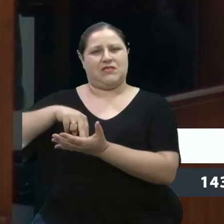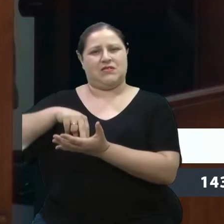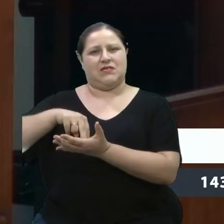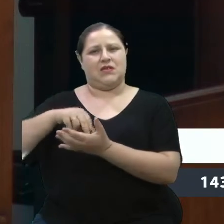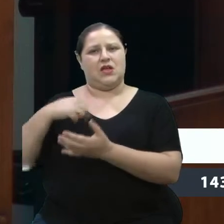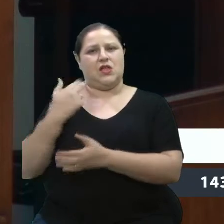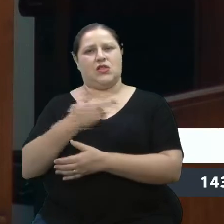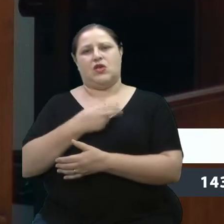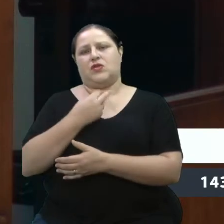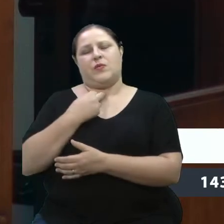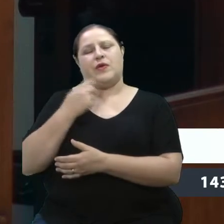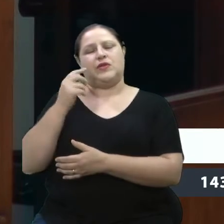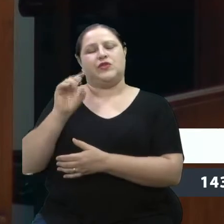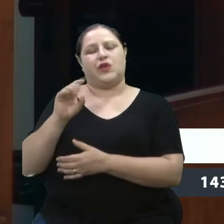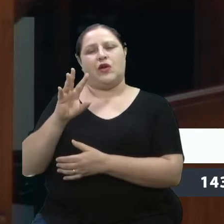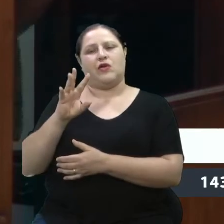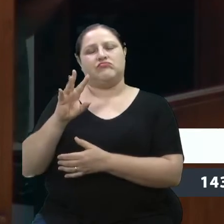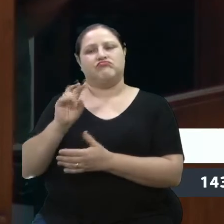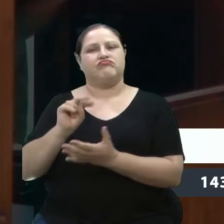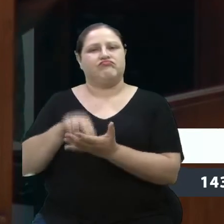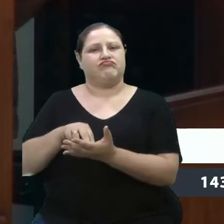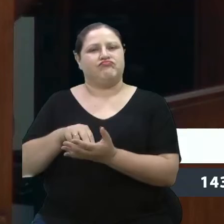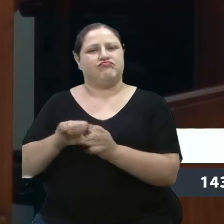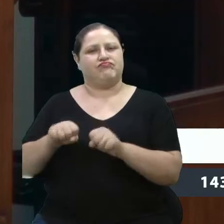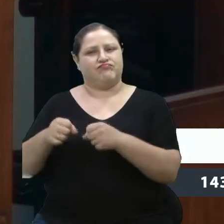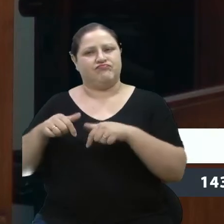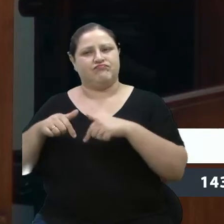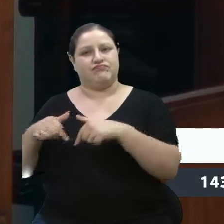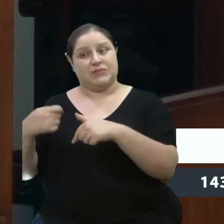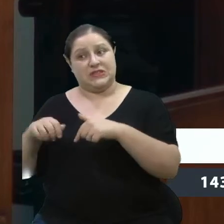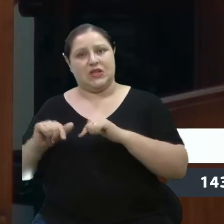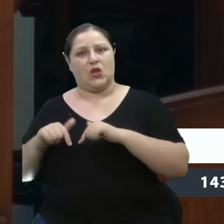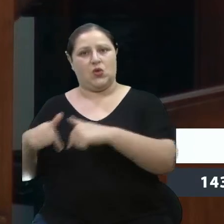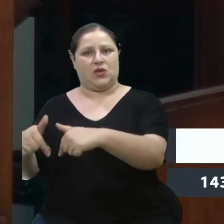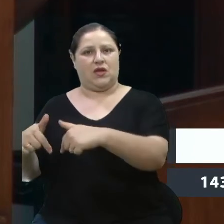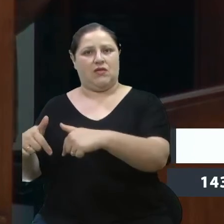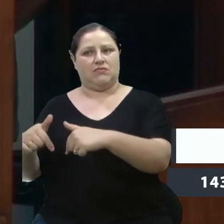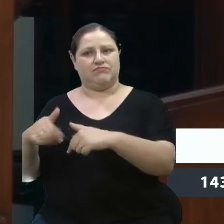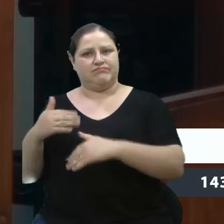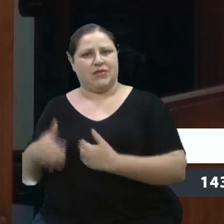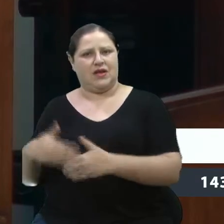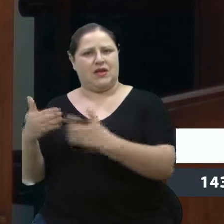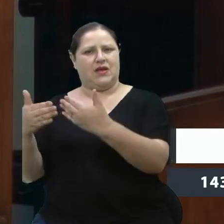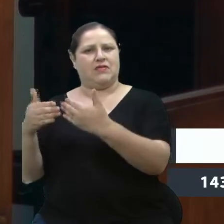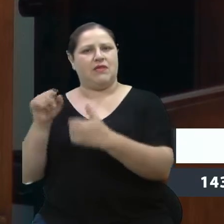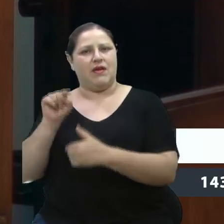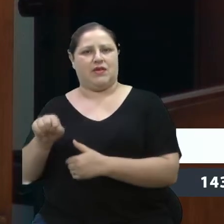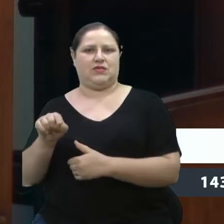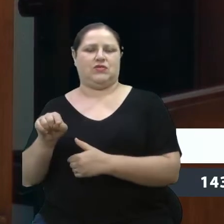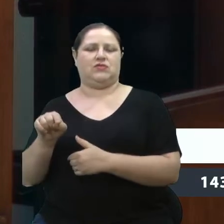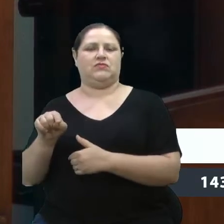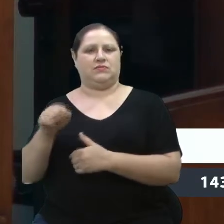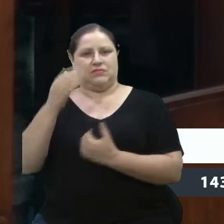deve mais só resistir. A gente precisa lutar, avançar. E é isso. Muito obrigada.